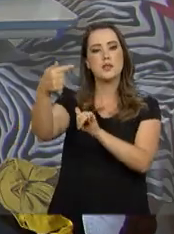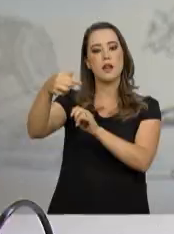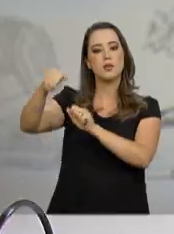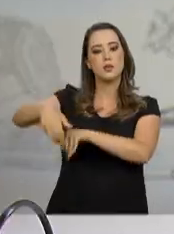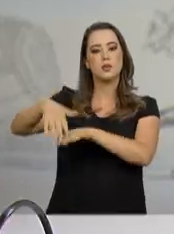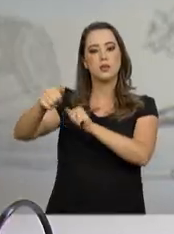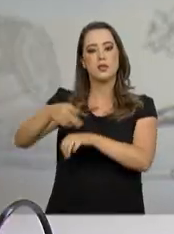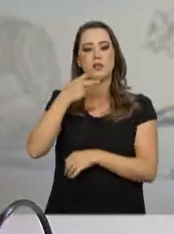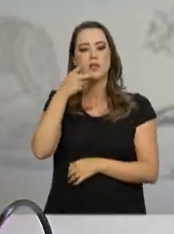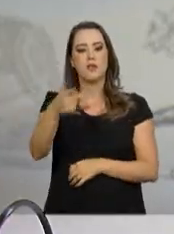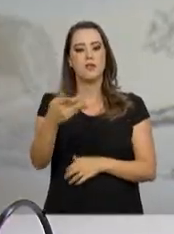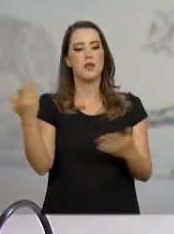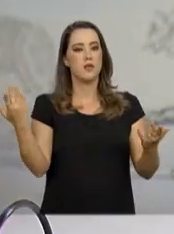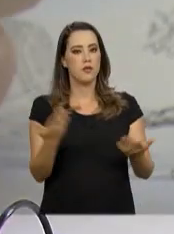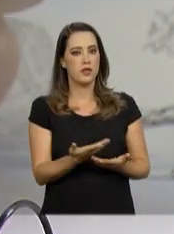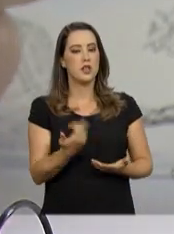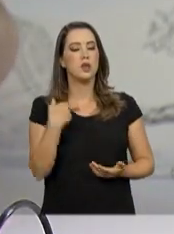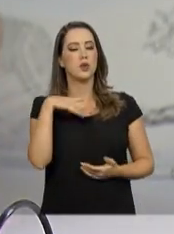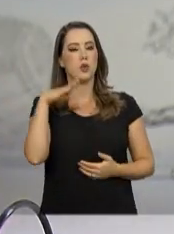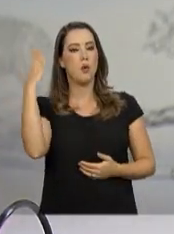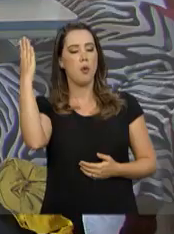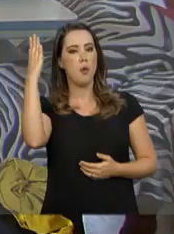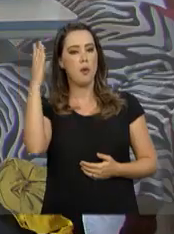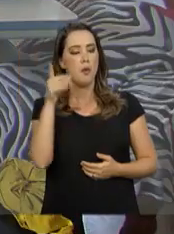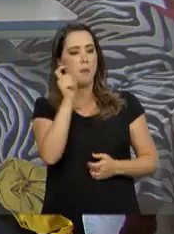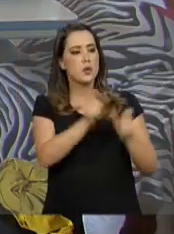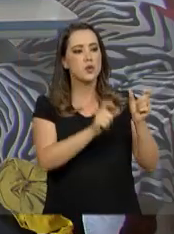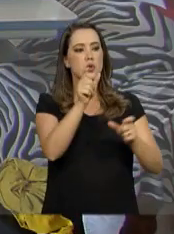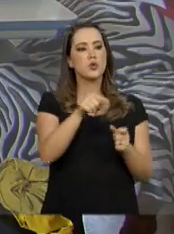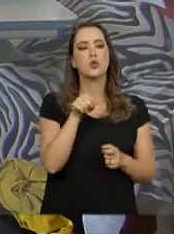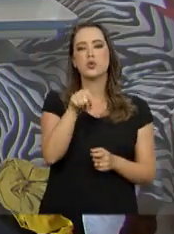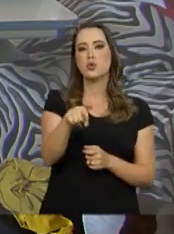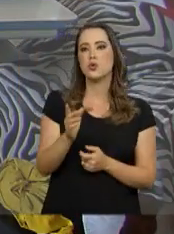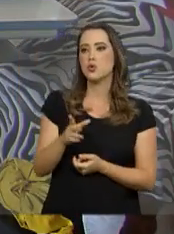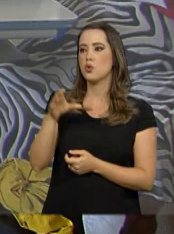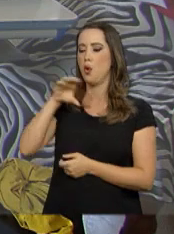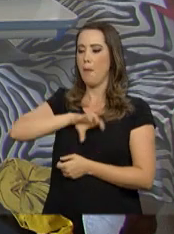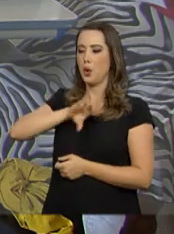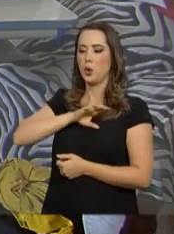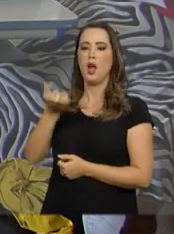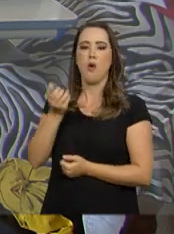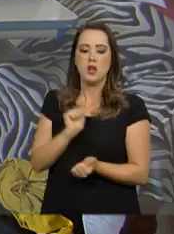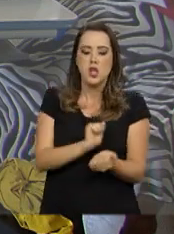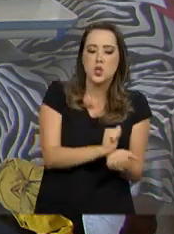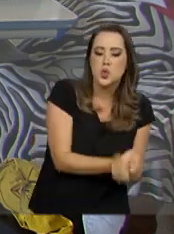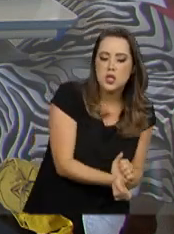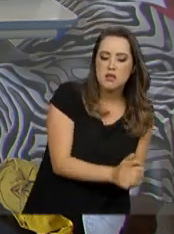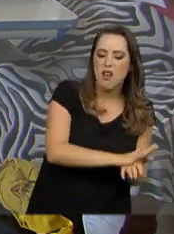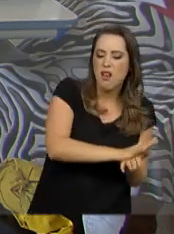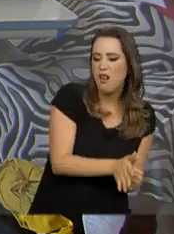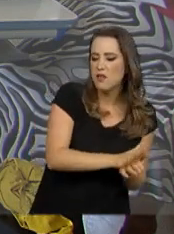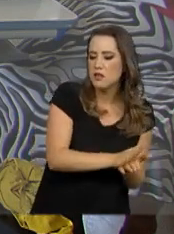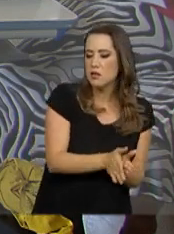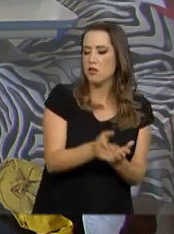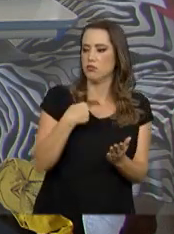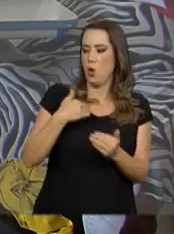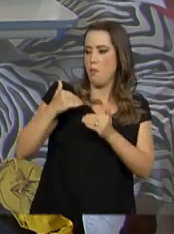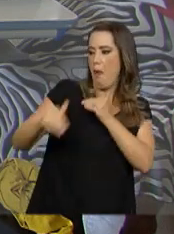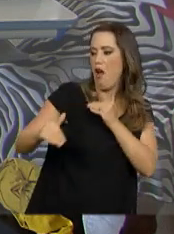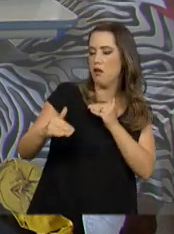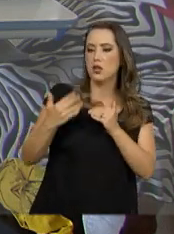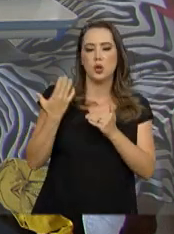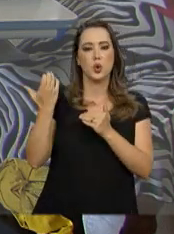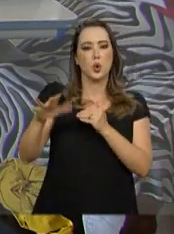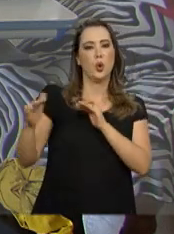Brasileiros, as cortes de Lisboa querem escravizar-nos. De hoje em diante, nossas relações estão